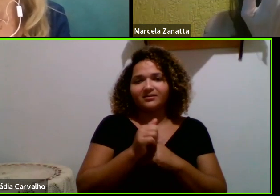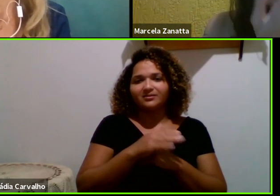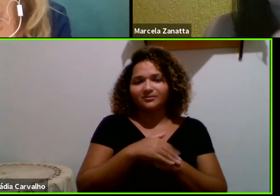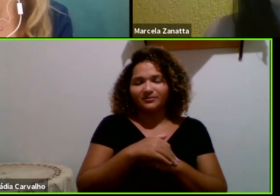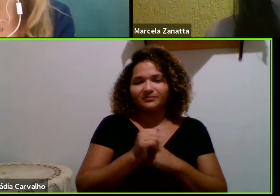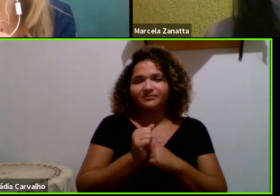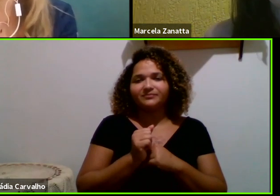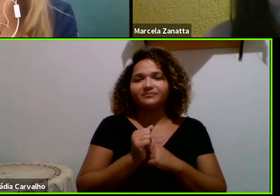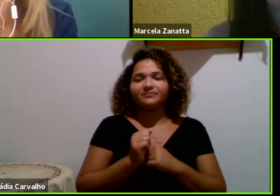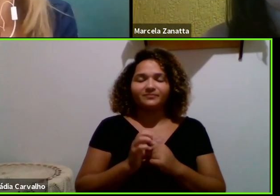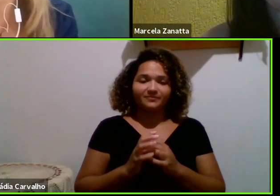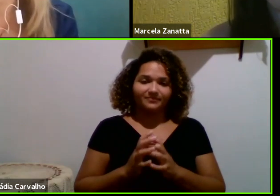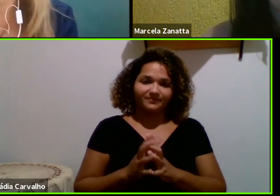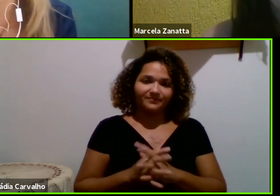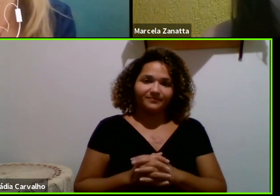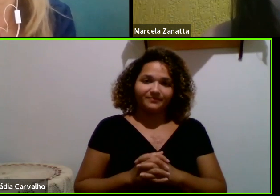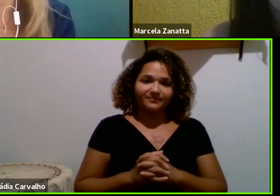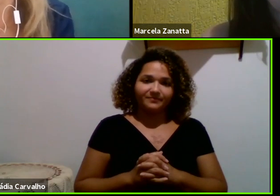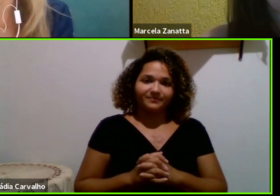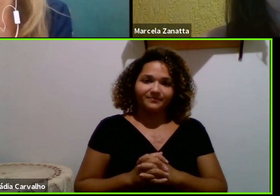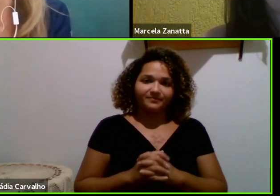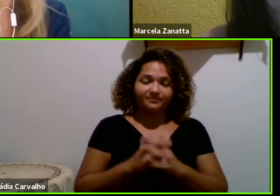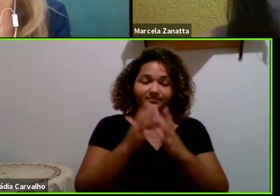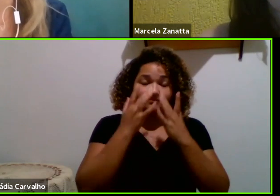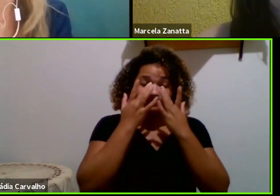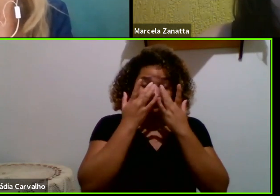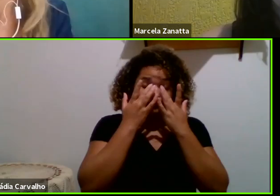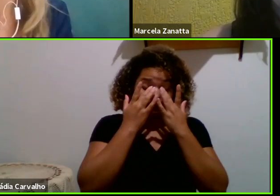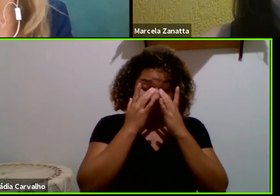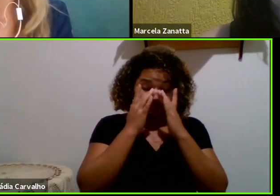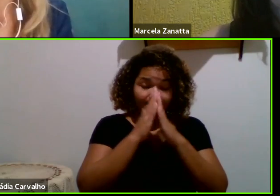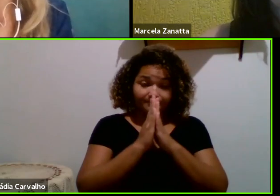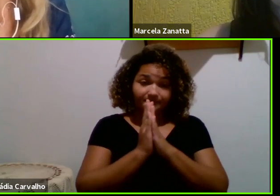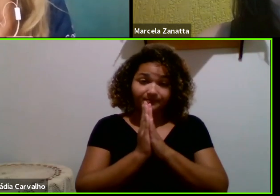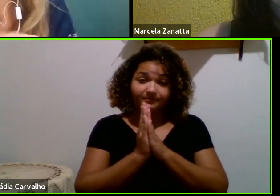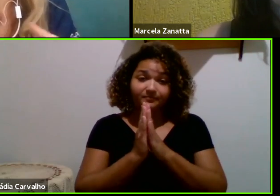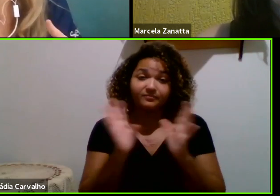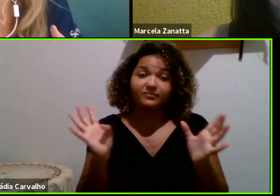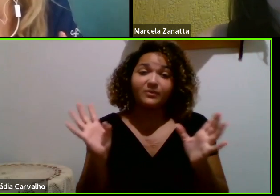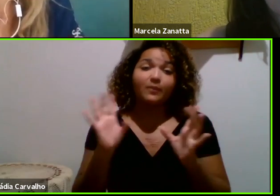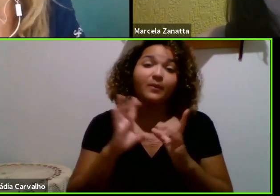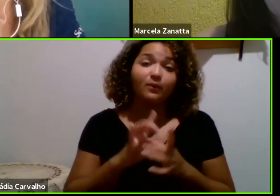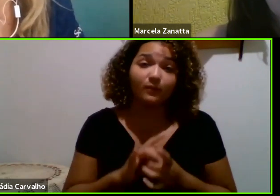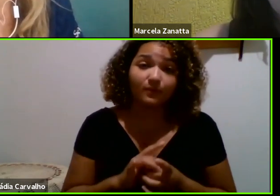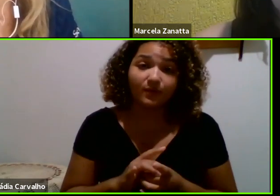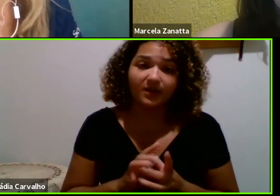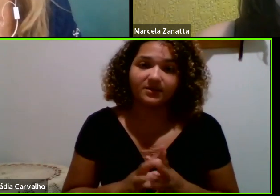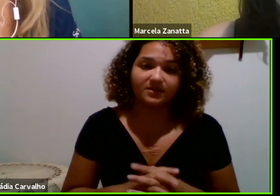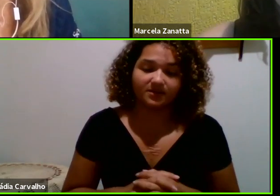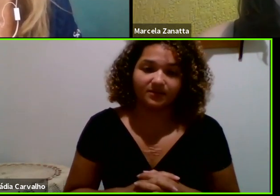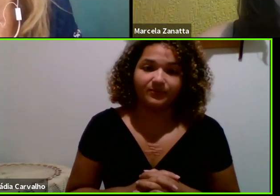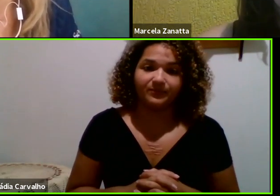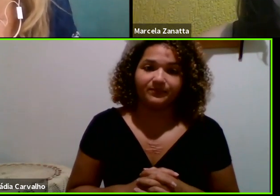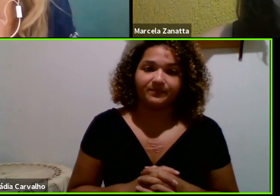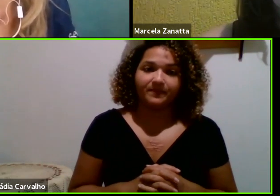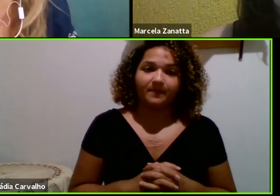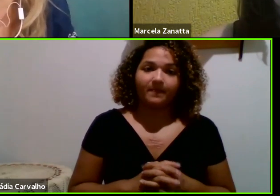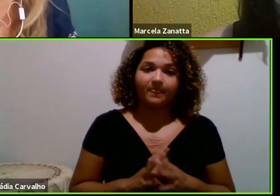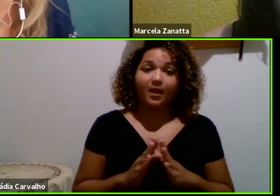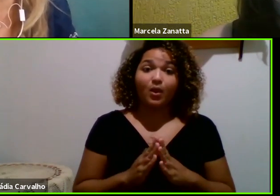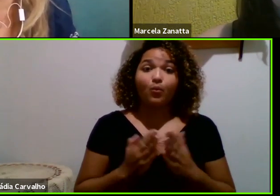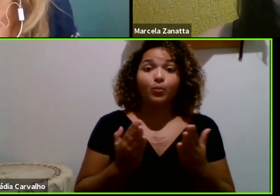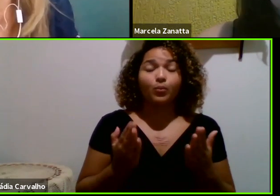apoios, ela auxilia, sim, na biomecânica do parto, como você já disse. E quando a gente afasta o joelho